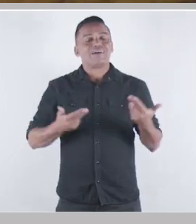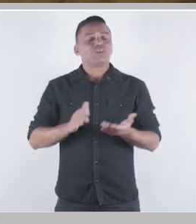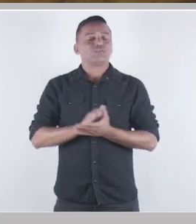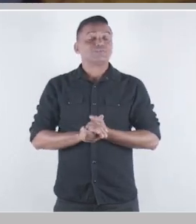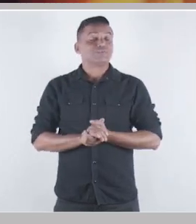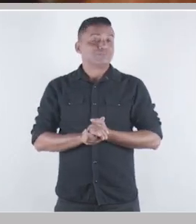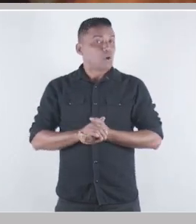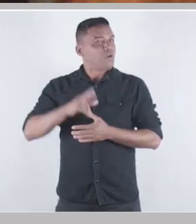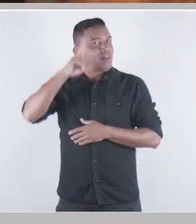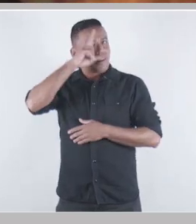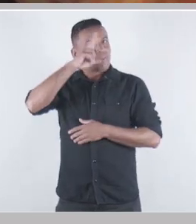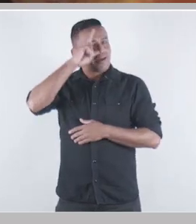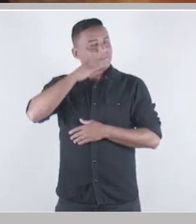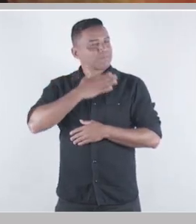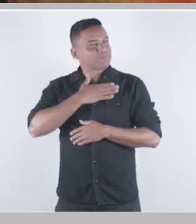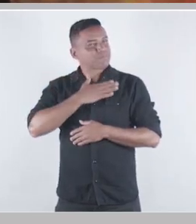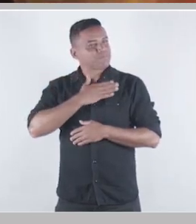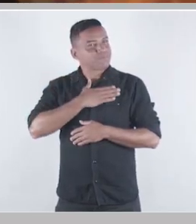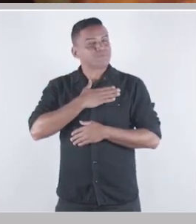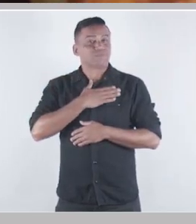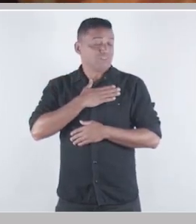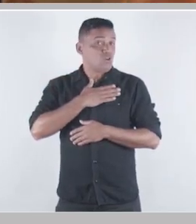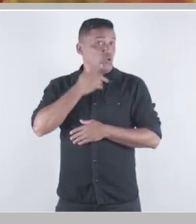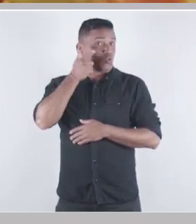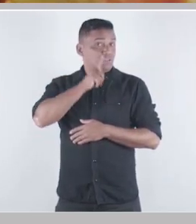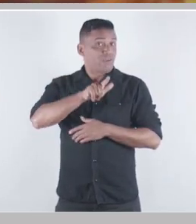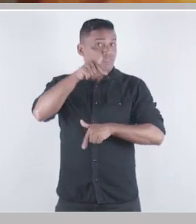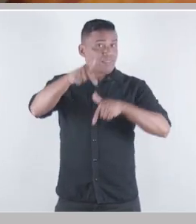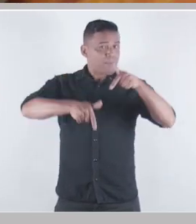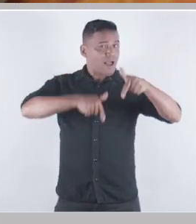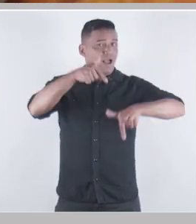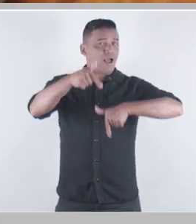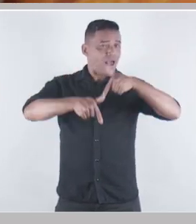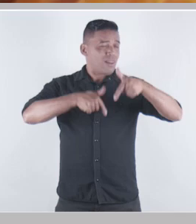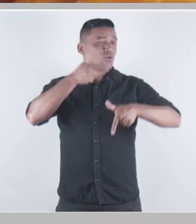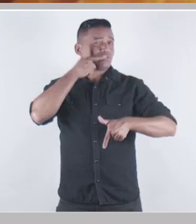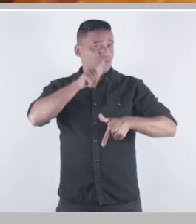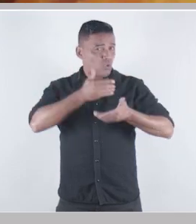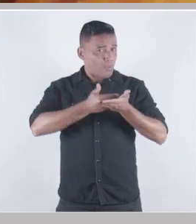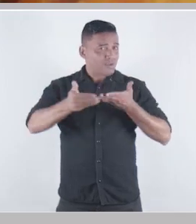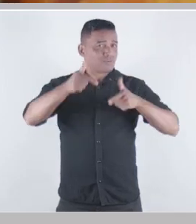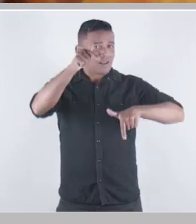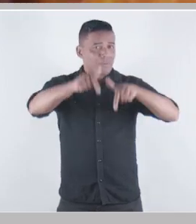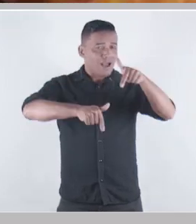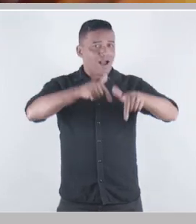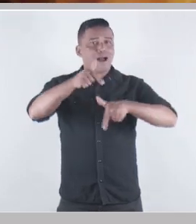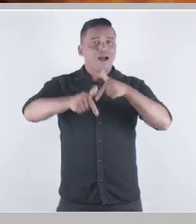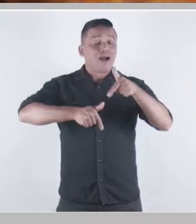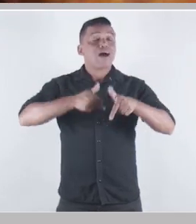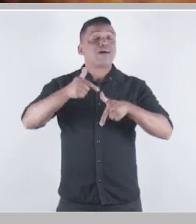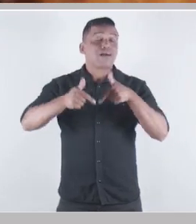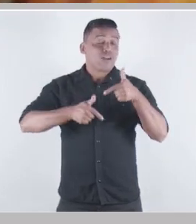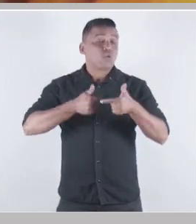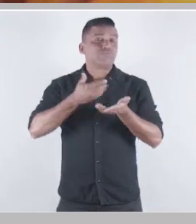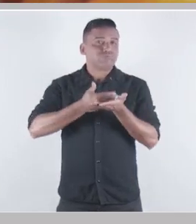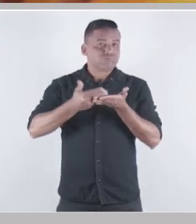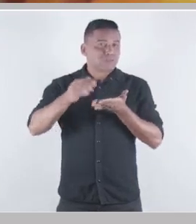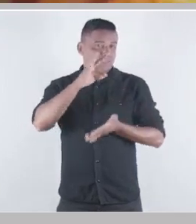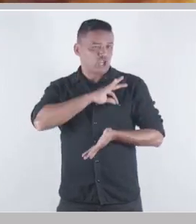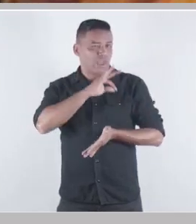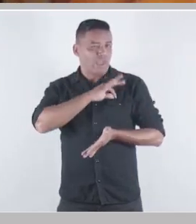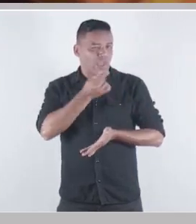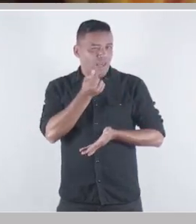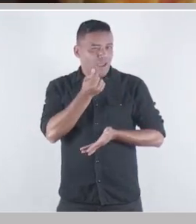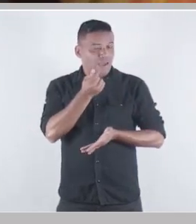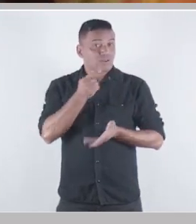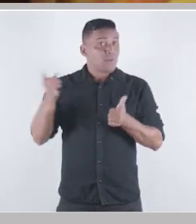fui tendo renda, né, fui trabalhando, conquistando renda, eh, as